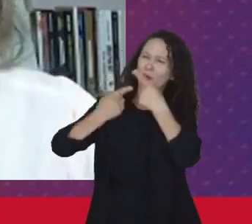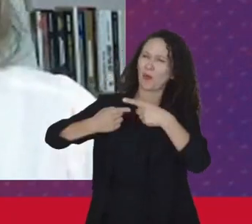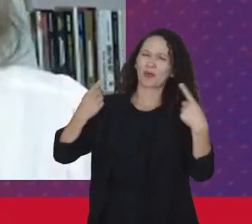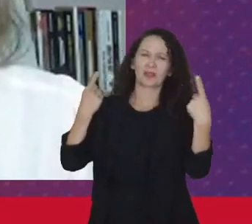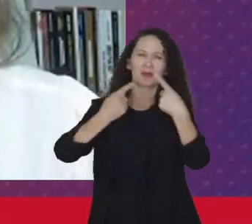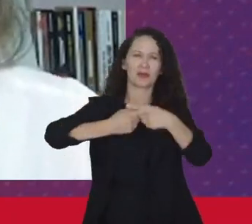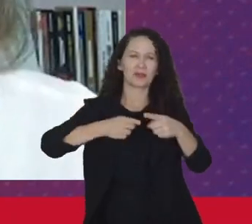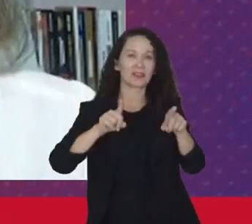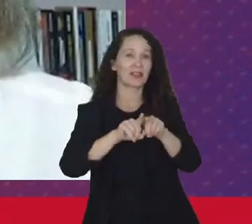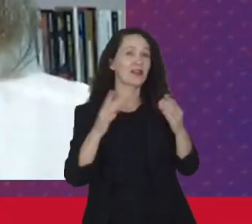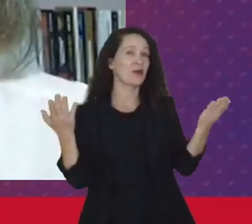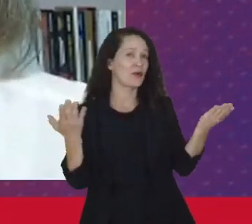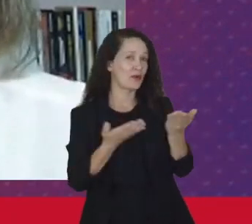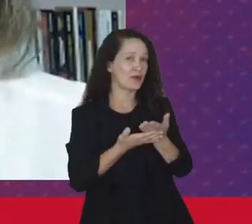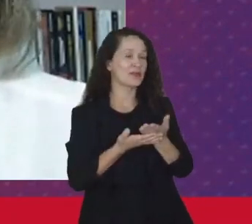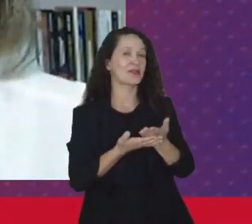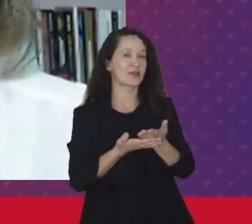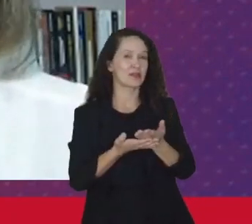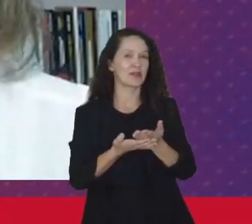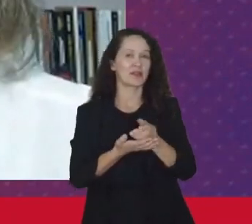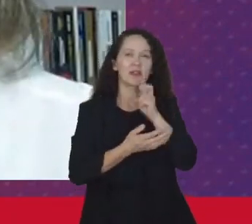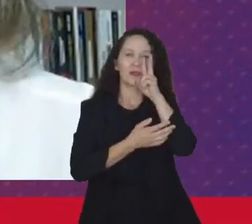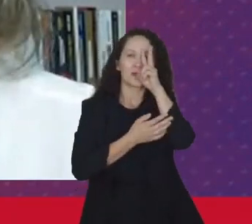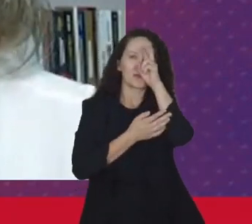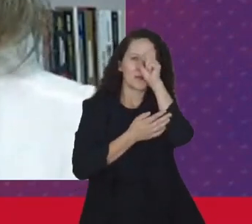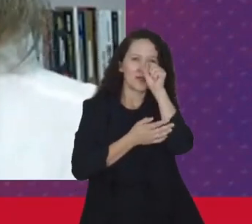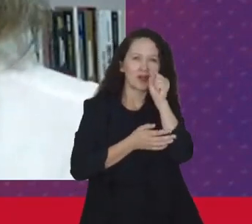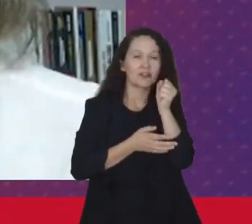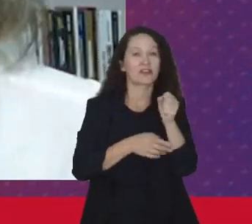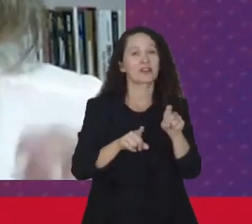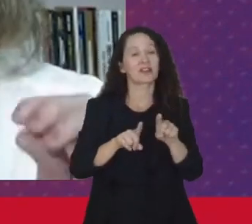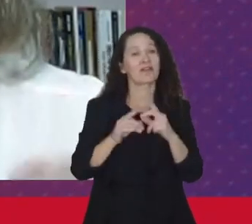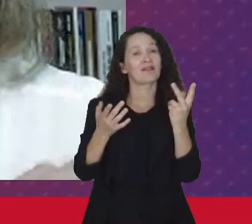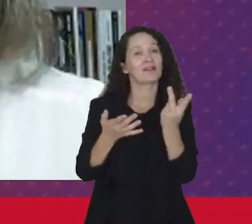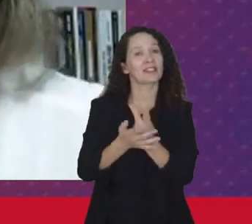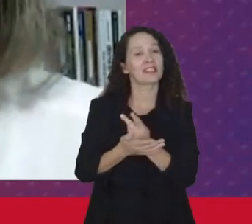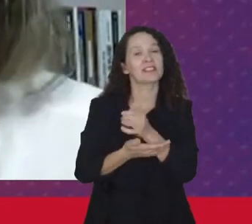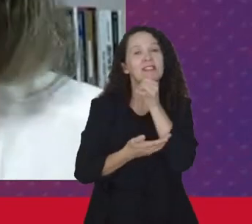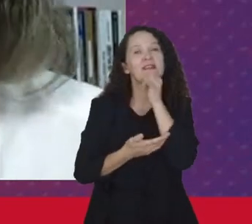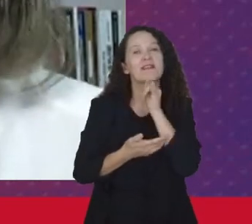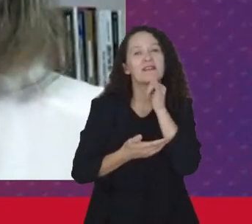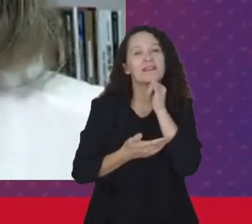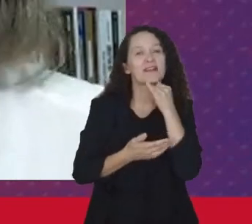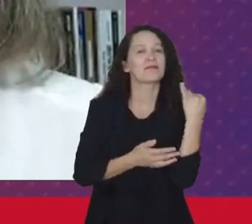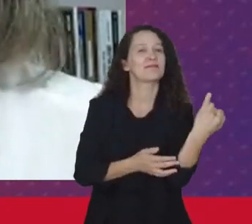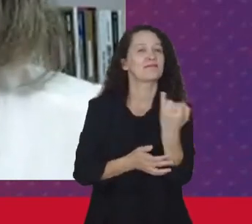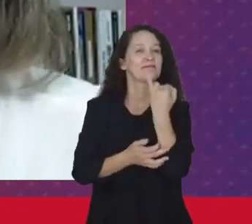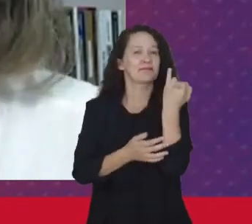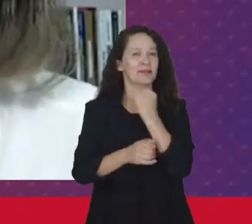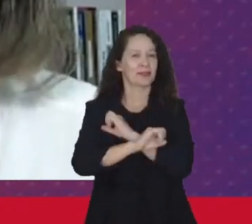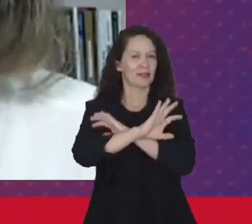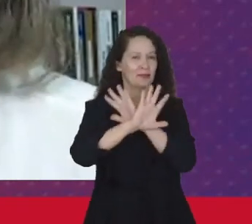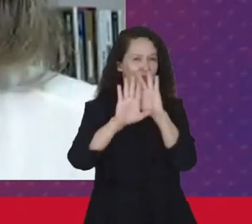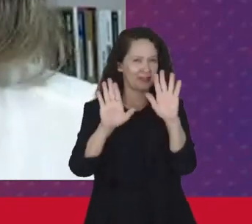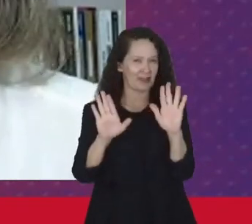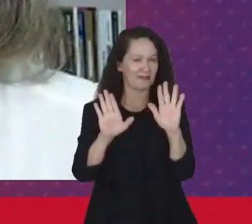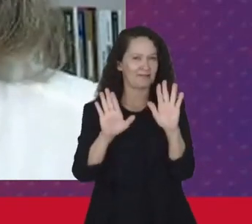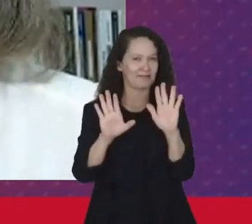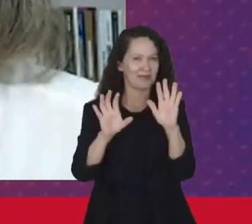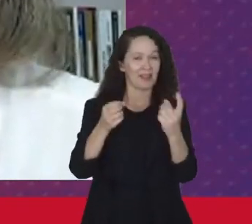e, atualmente, um forte embate. Inclusive, um exemplo contundente do